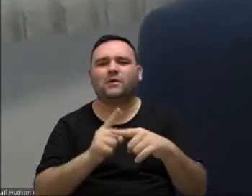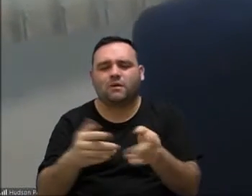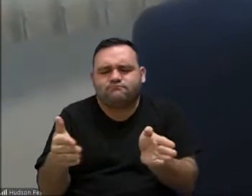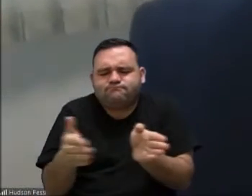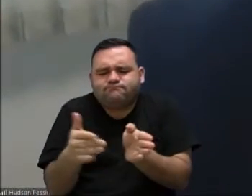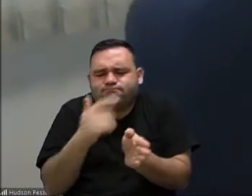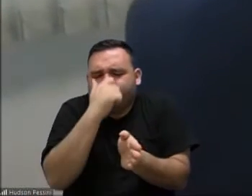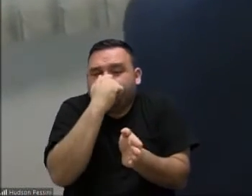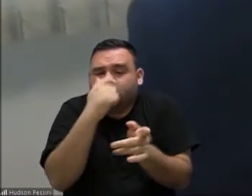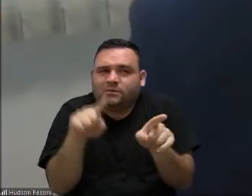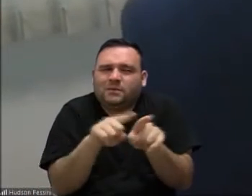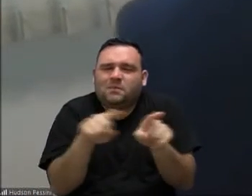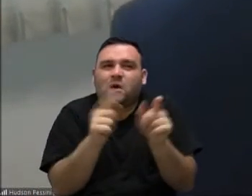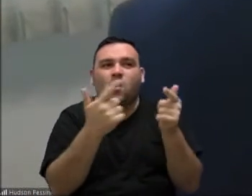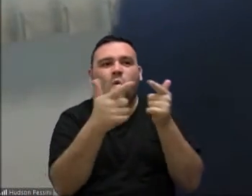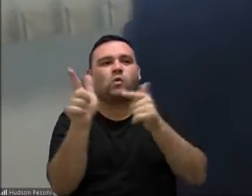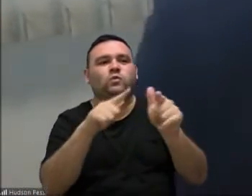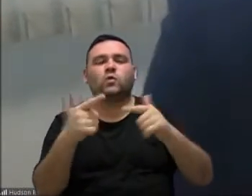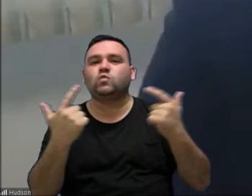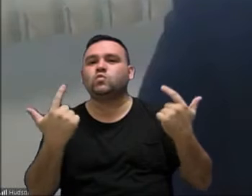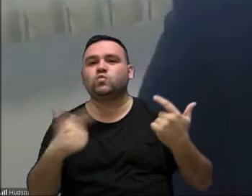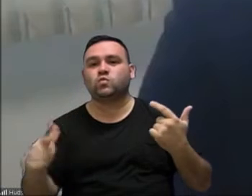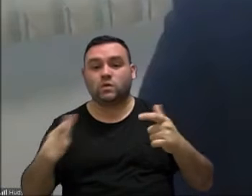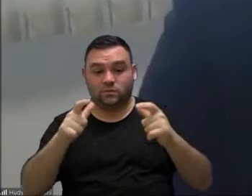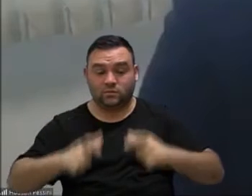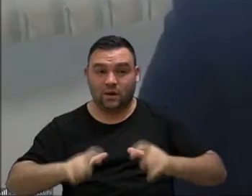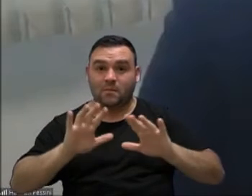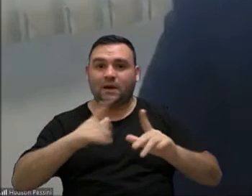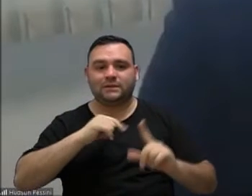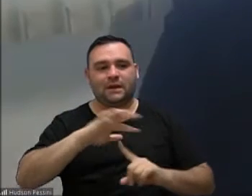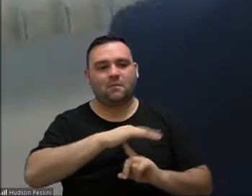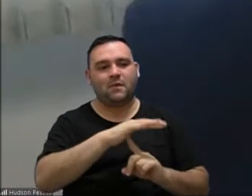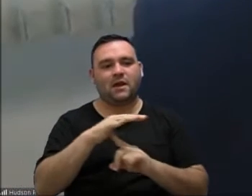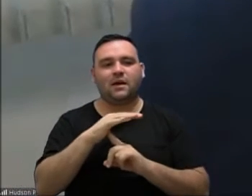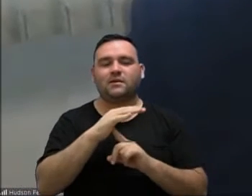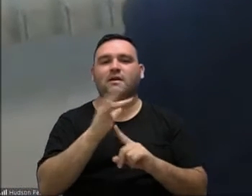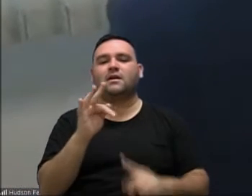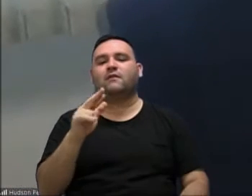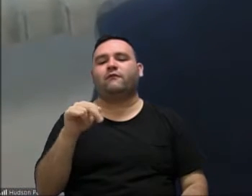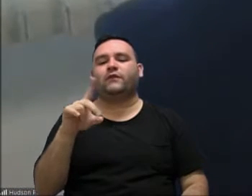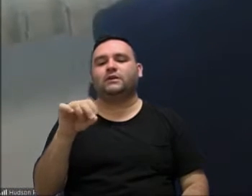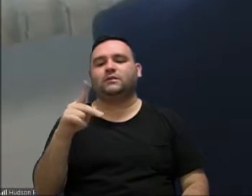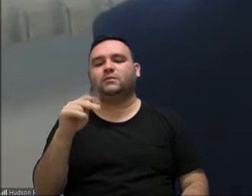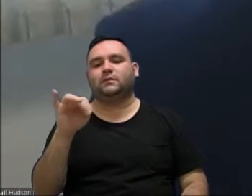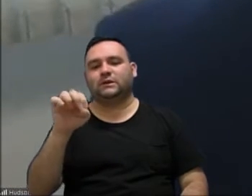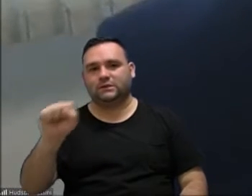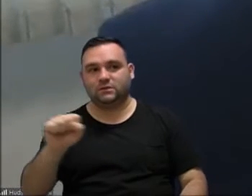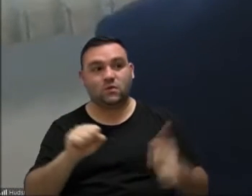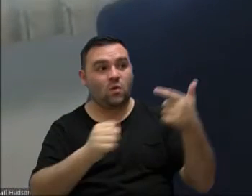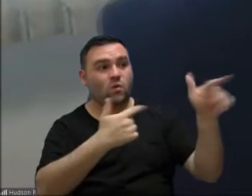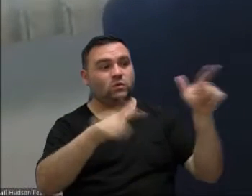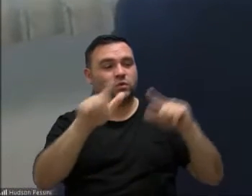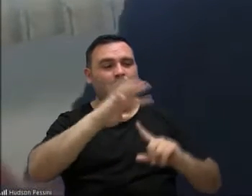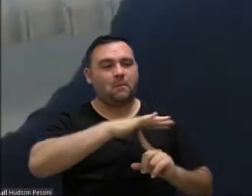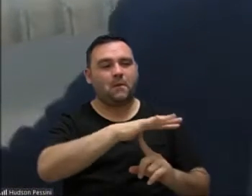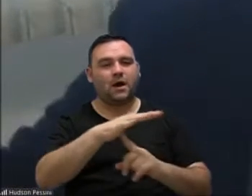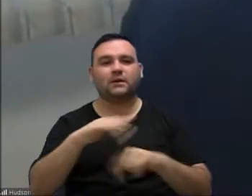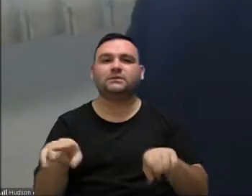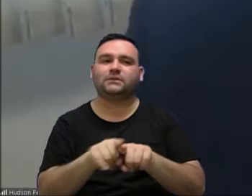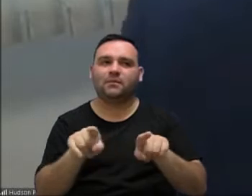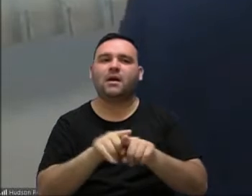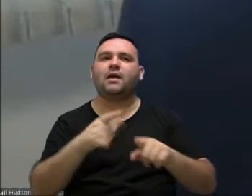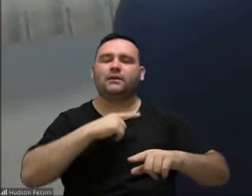estreita e nem em outros locais que não tem esse espaço mas temos a praça coronel Fernando Prestes temos outras praças na cidade temos